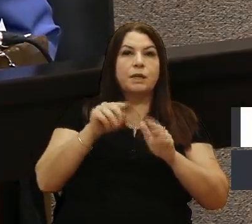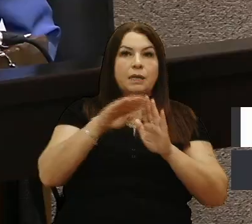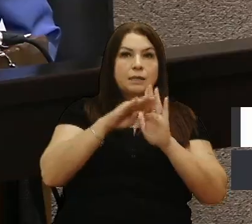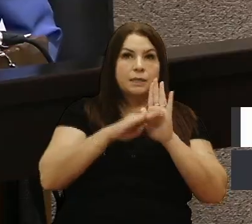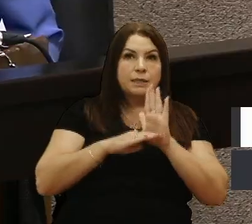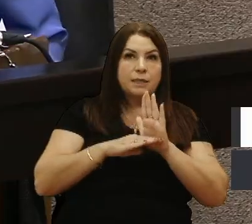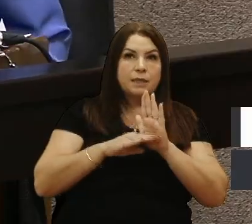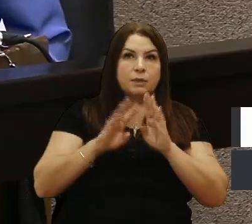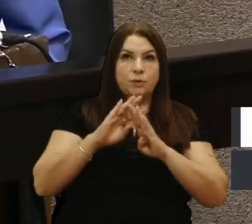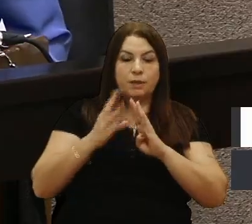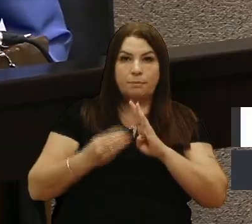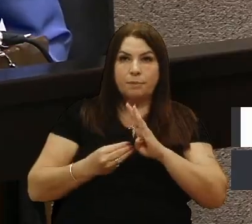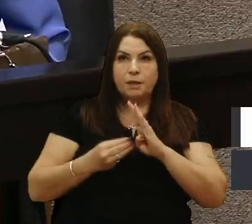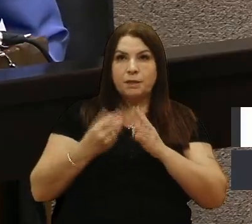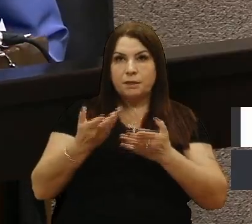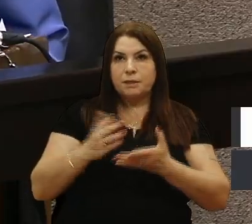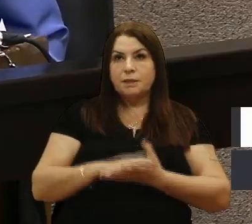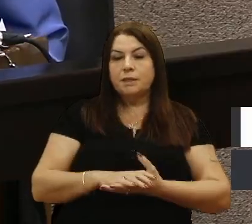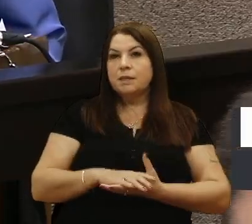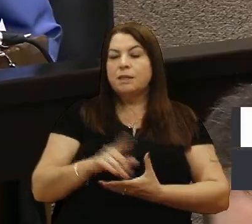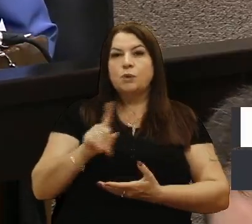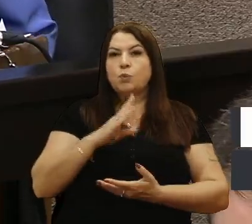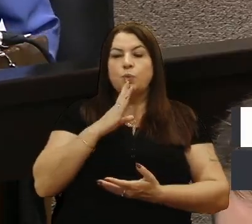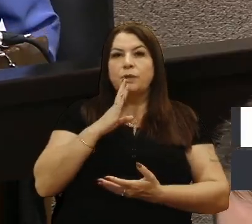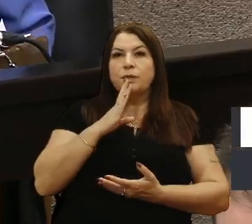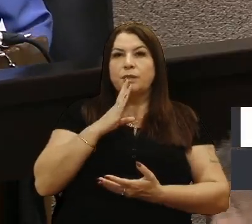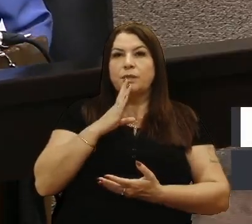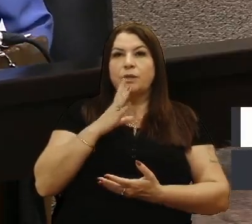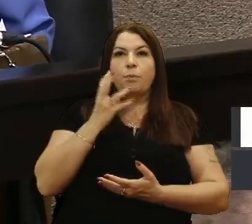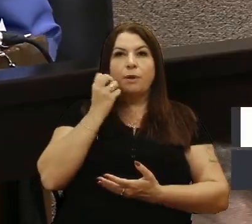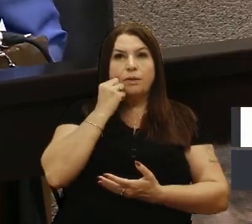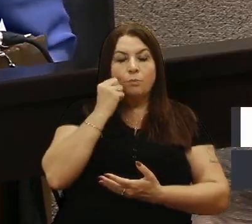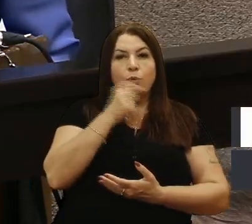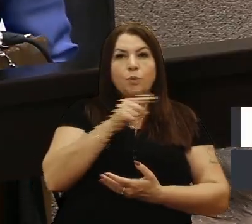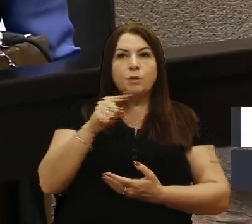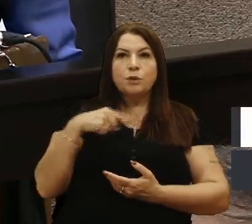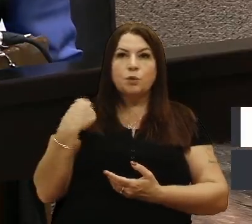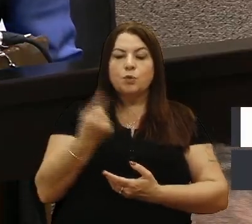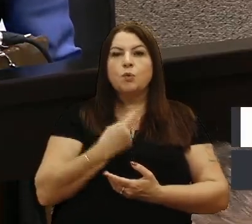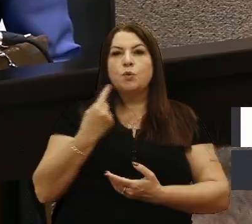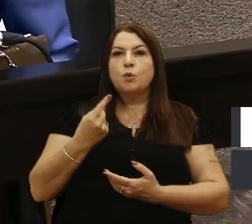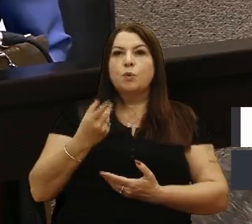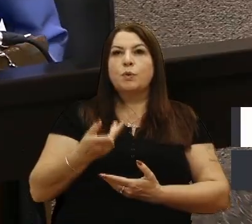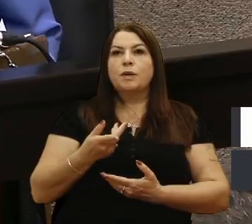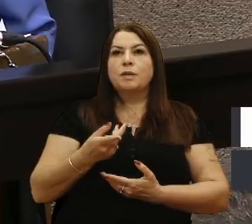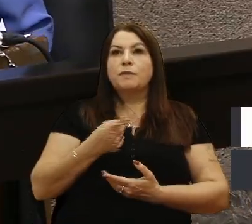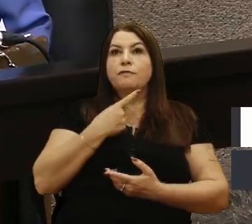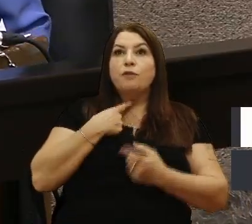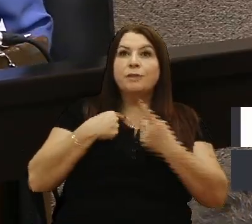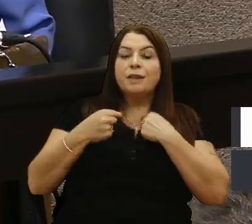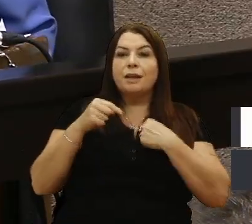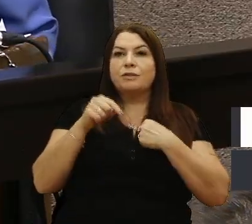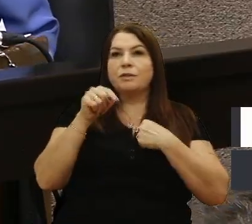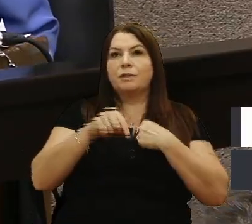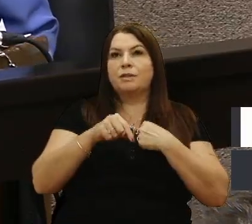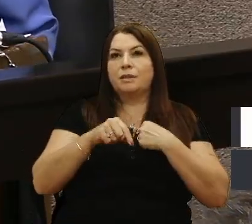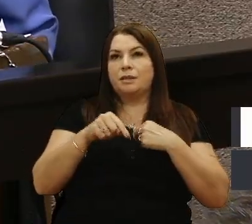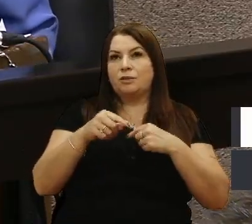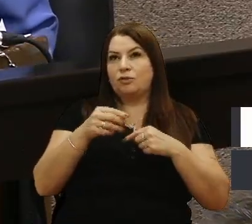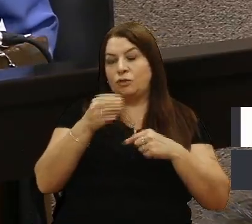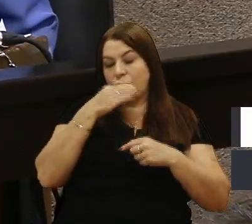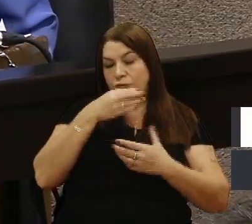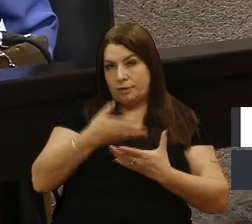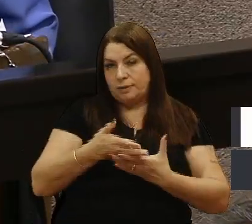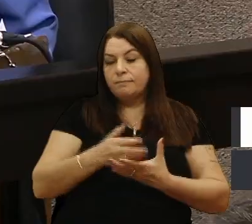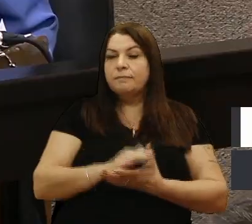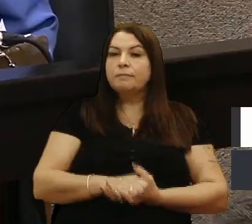questão do SAMAI, sem ao menos conhecer o nosso patrimônio e conhecer as nossas vontades aqui em Caxias do Sul.